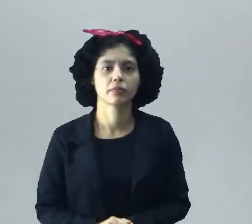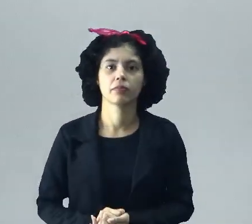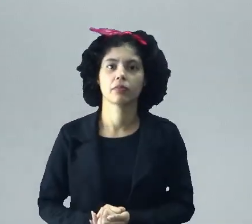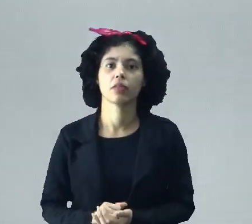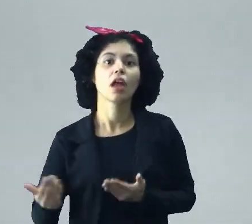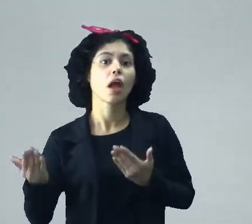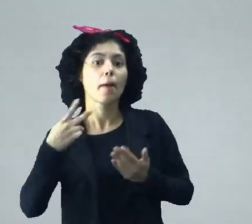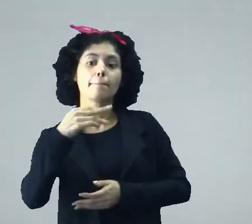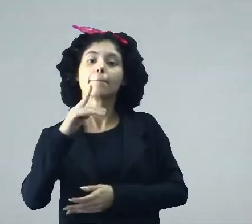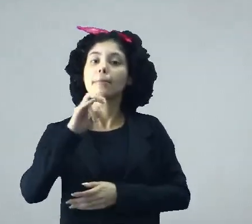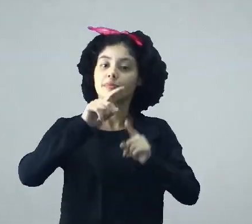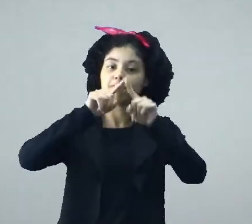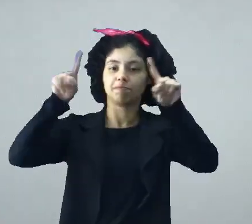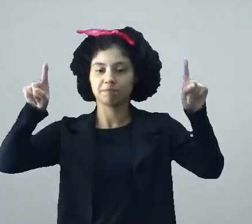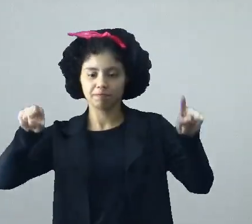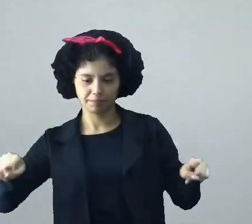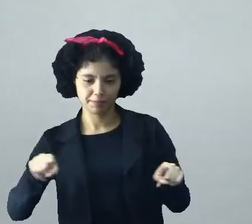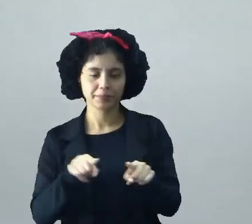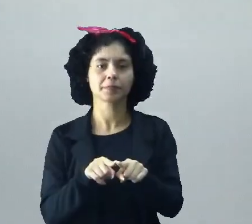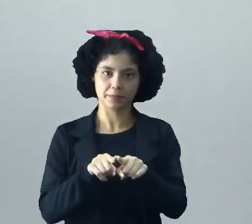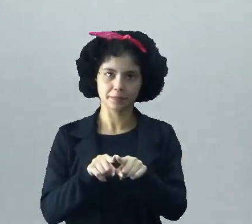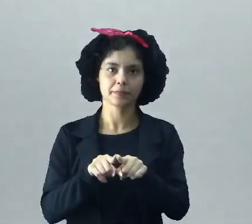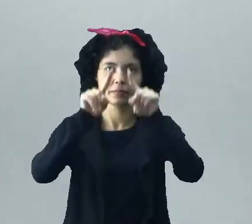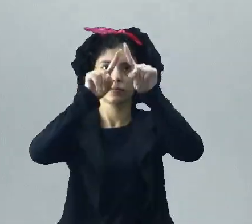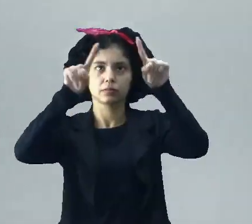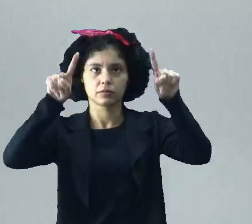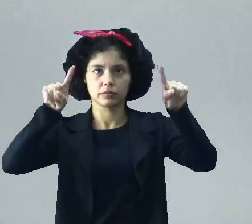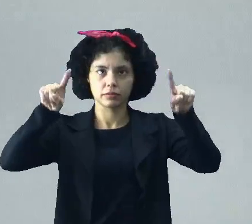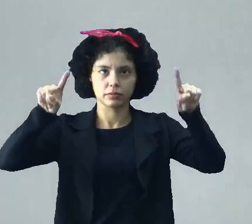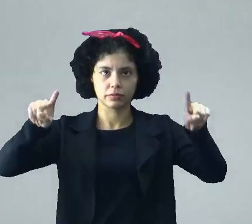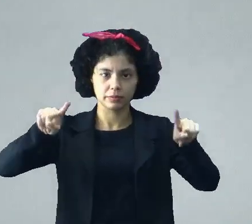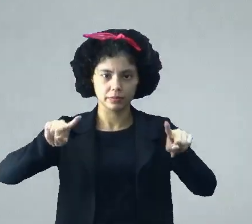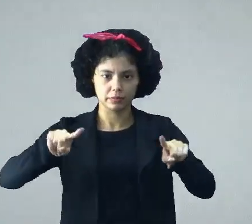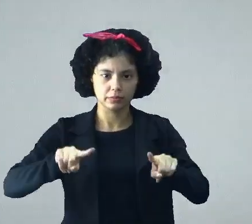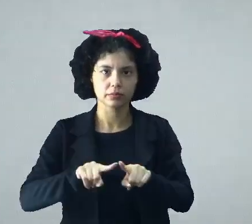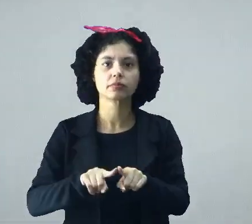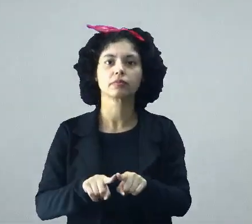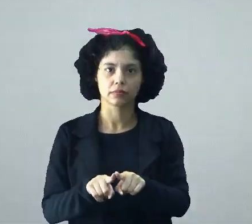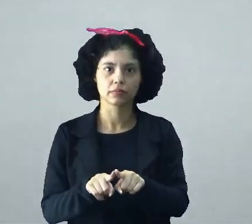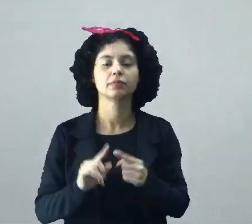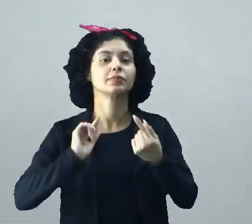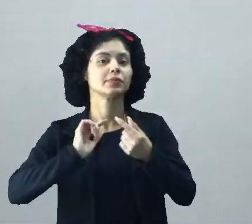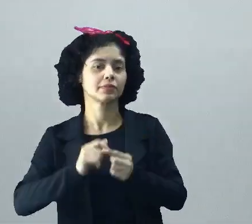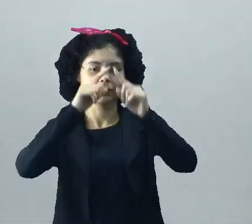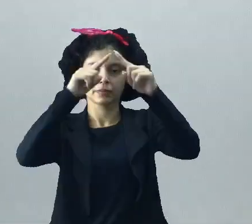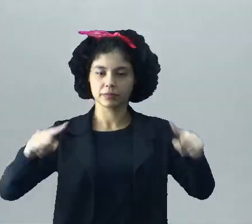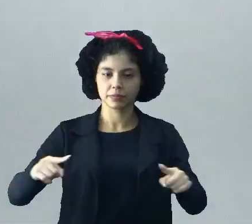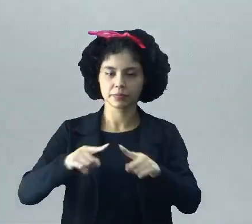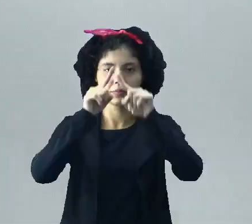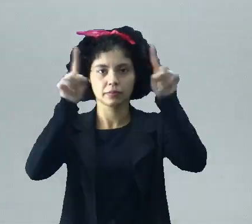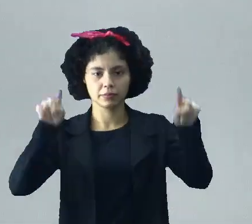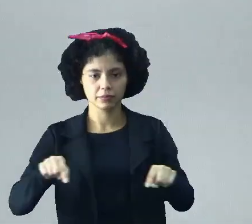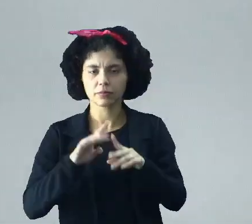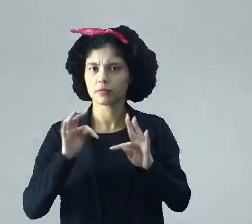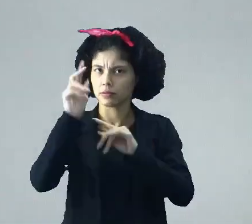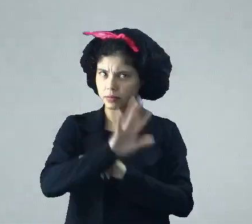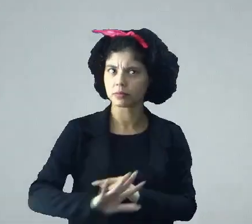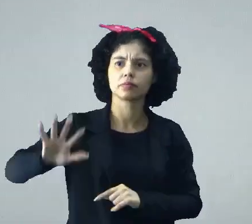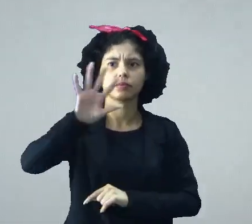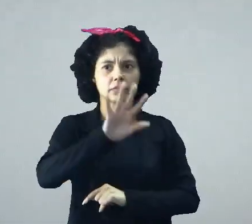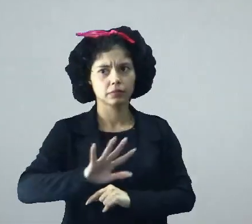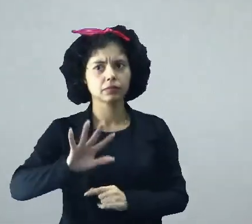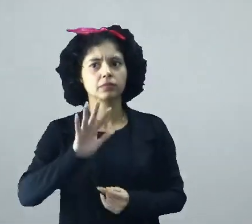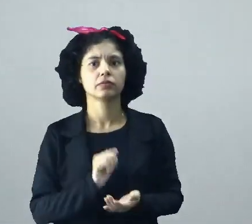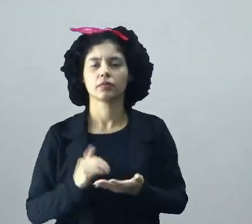dos paralelepípedos, dos losangos, de vários desenhos geométricos, tudo bem? Então, a gente